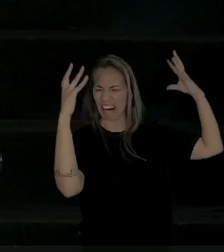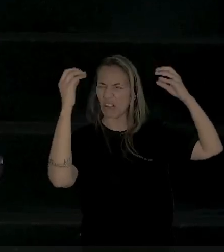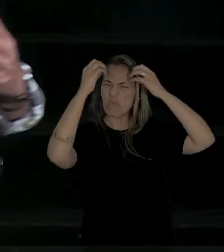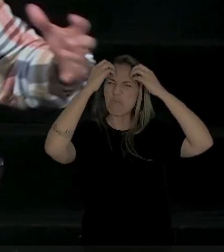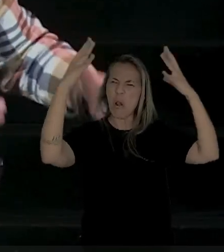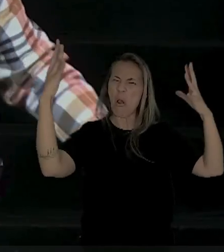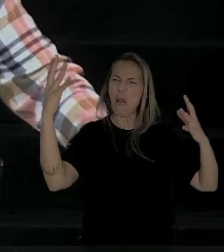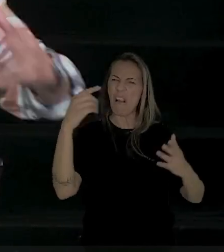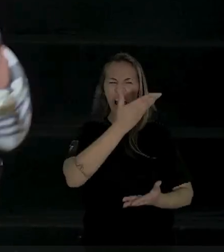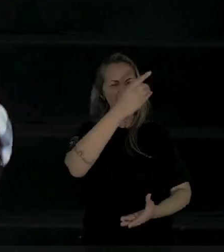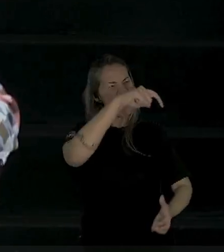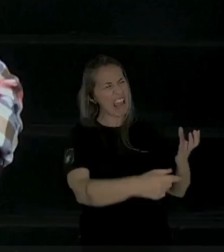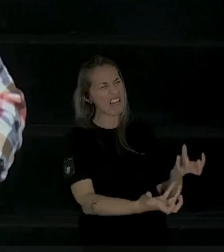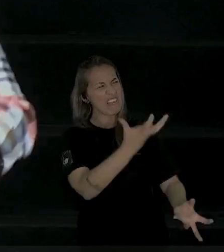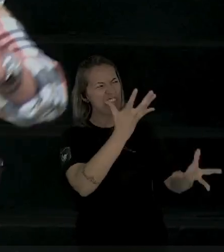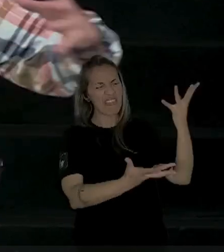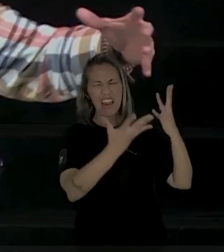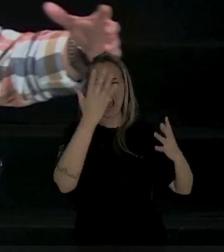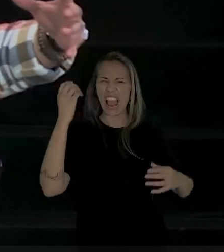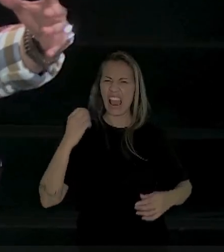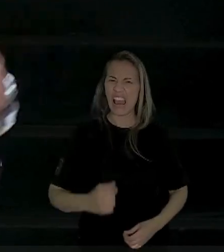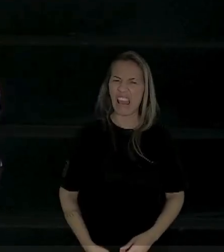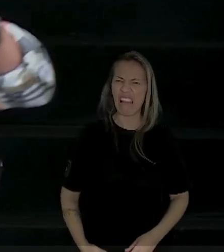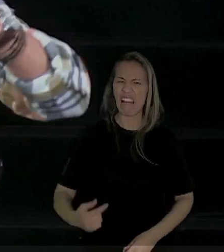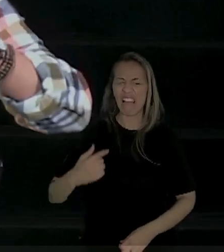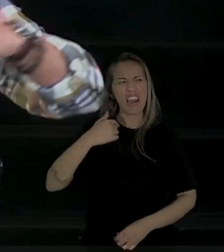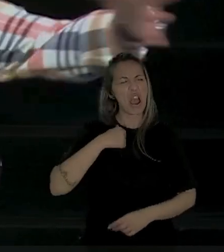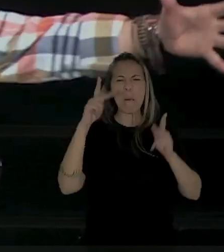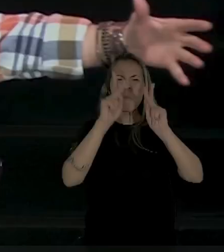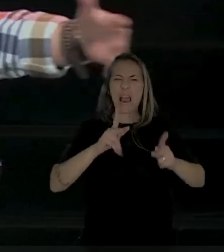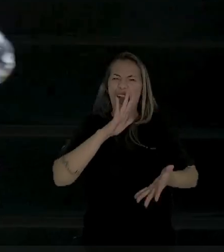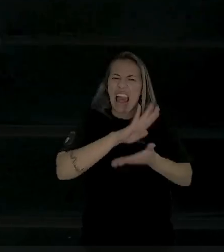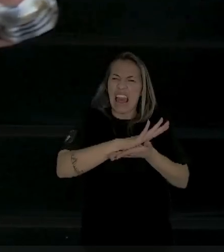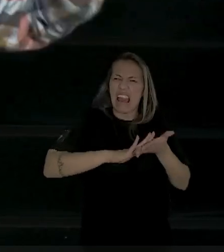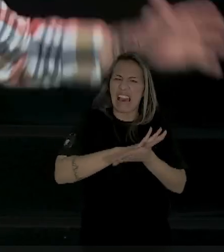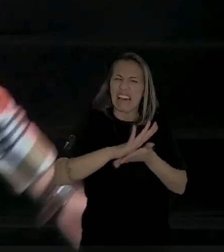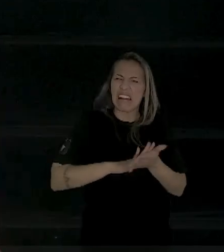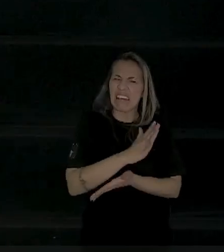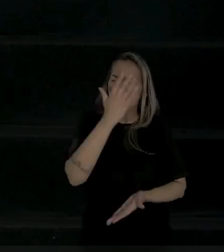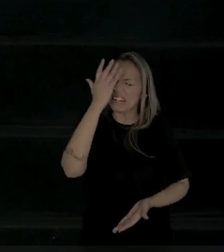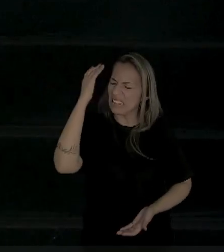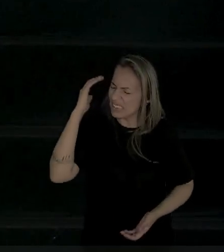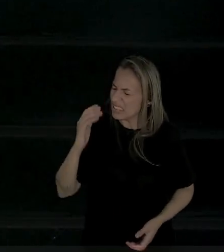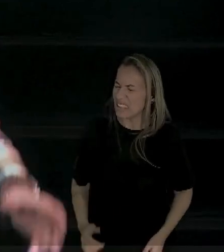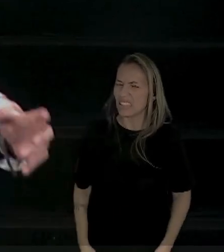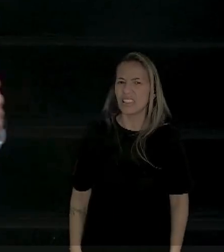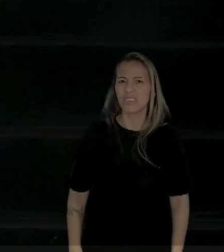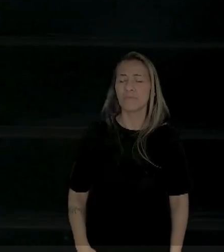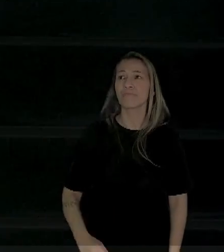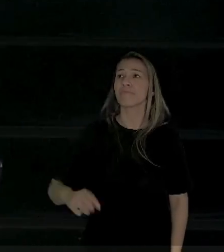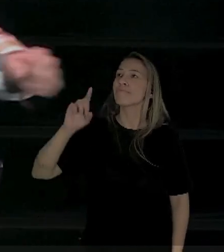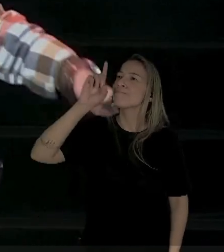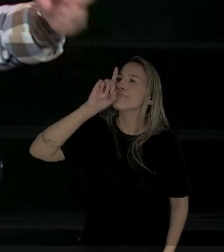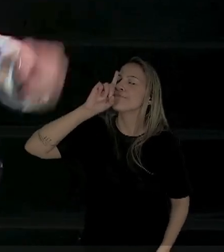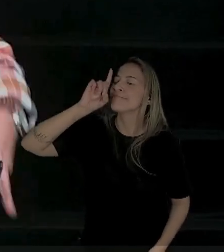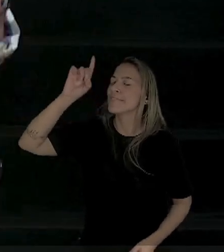o inferno. Nem no banheiro eu tenho paz, não tenho paz em lugar nenhum. Eu sei que o terremoto está na casa, Elias. Eu sei que o vendaval está aí. Eu